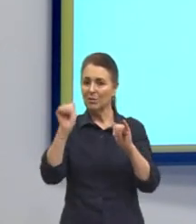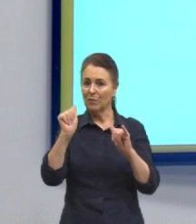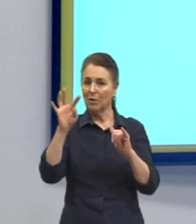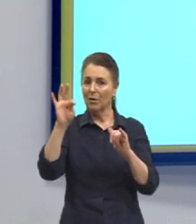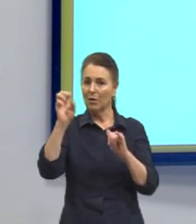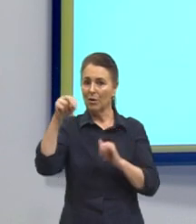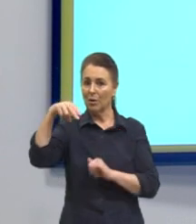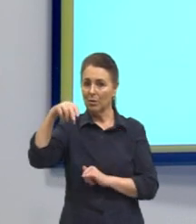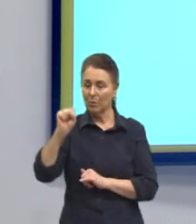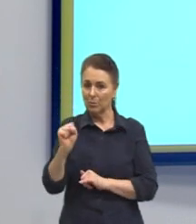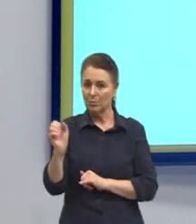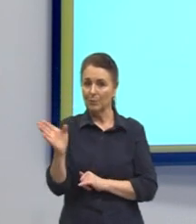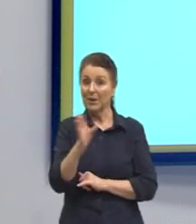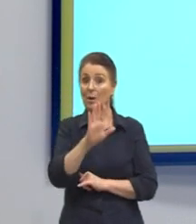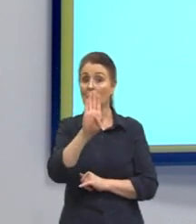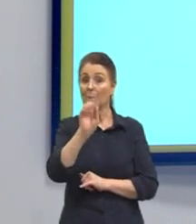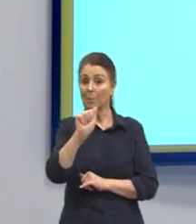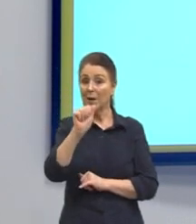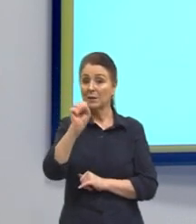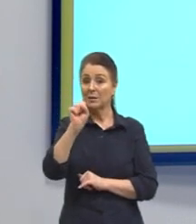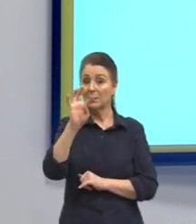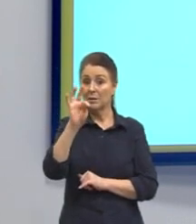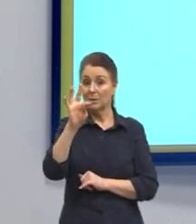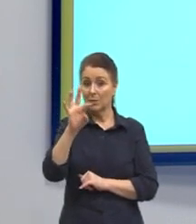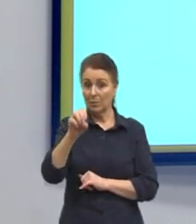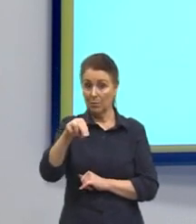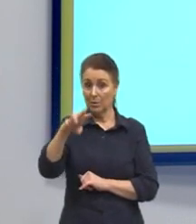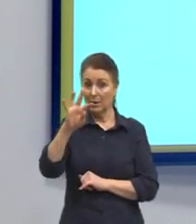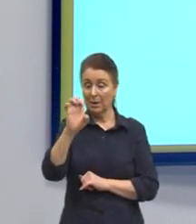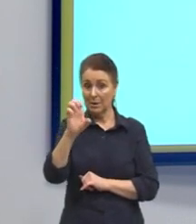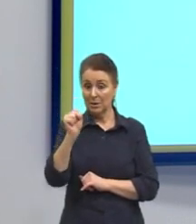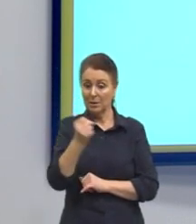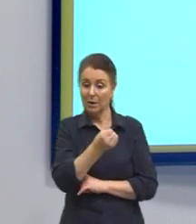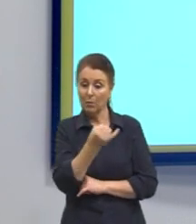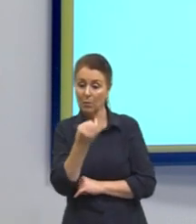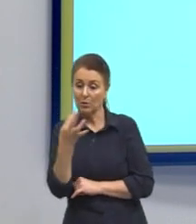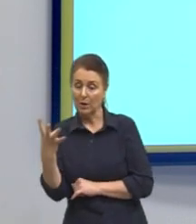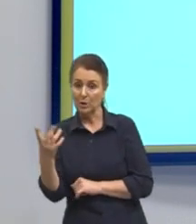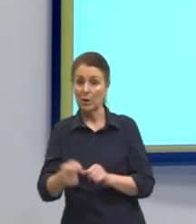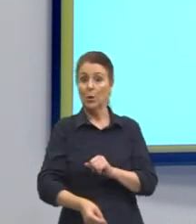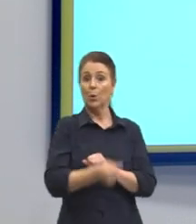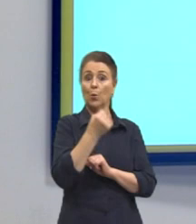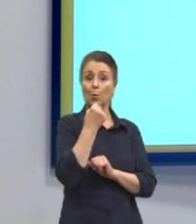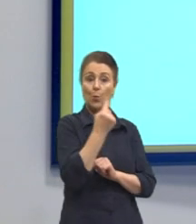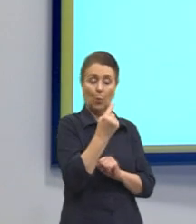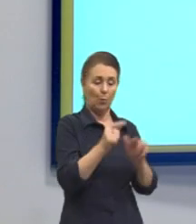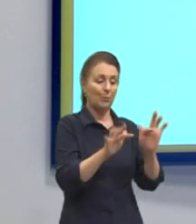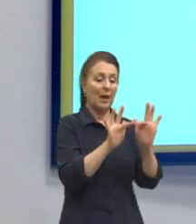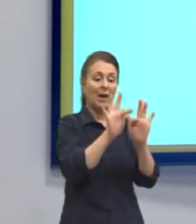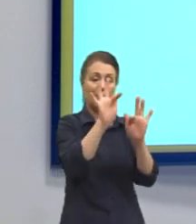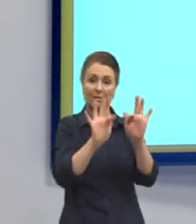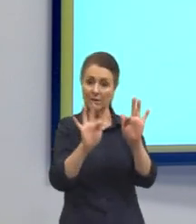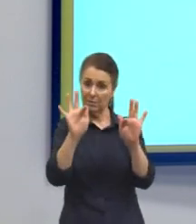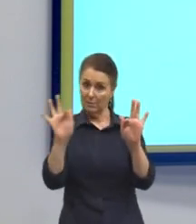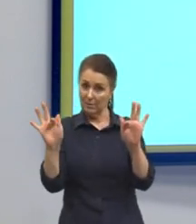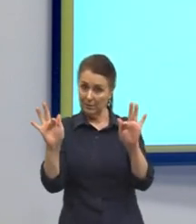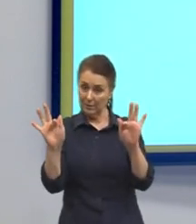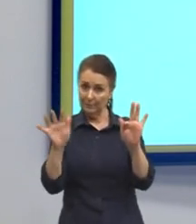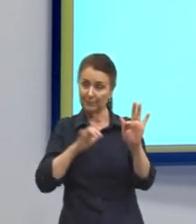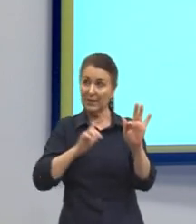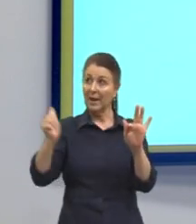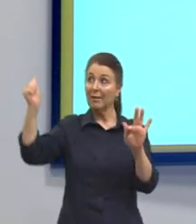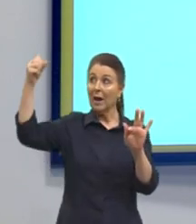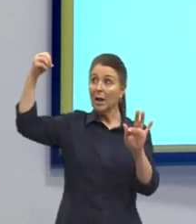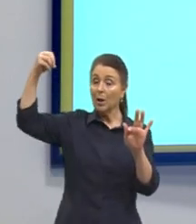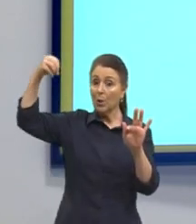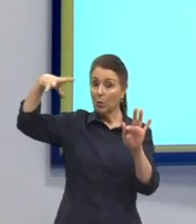bastonetes a quantidade Então os fótons vai estar relacionado a frequência que essa frequência a gente já liga frequência da luz